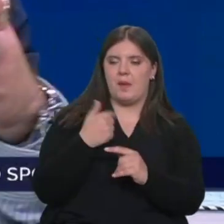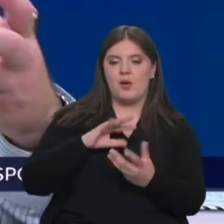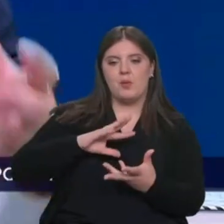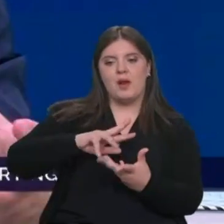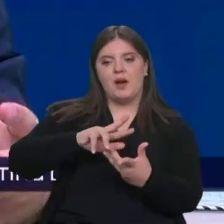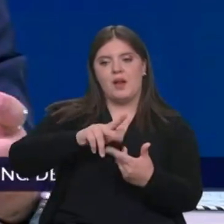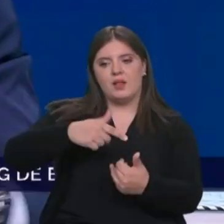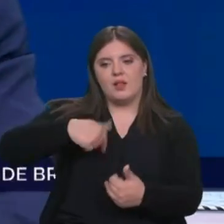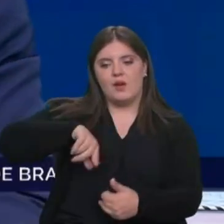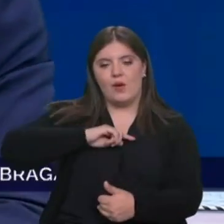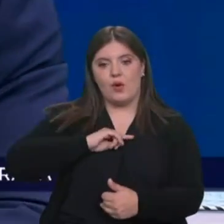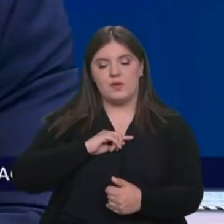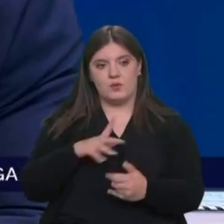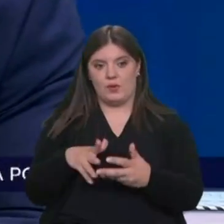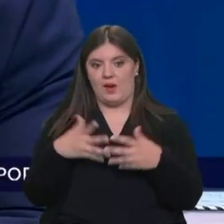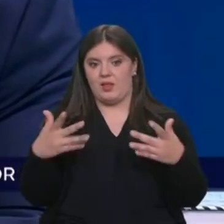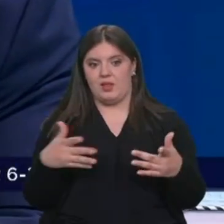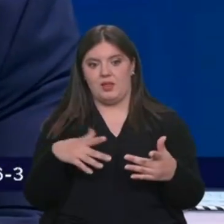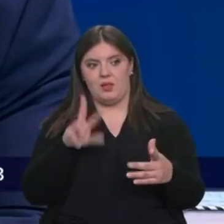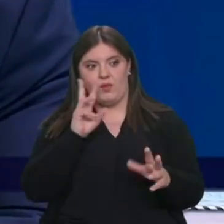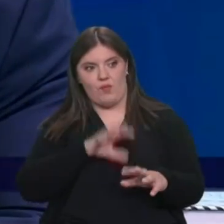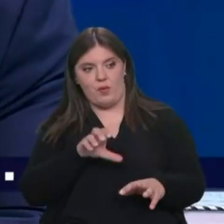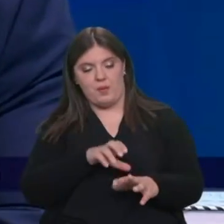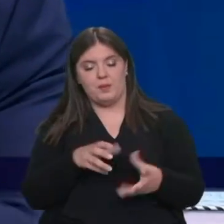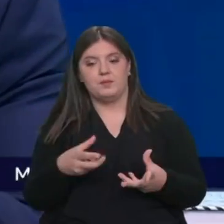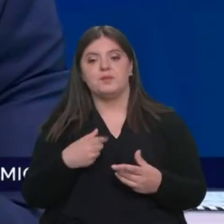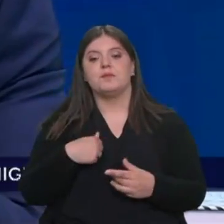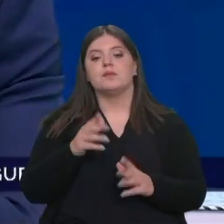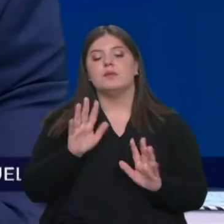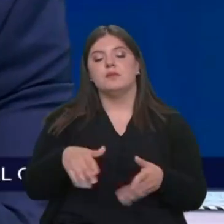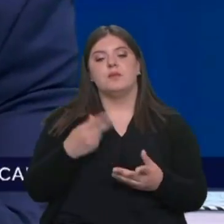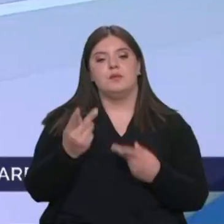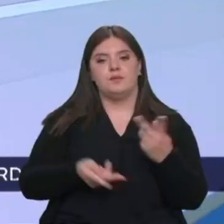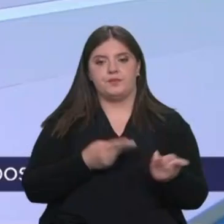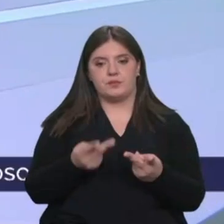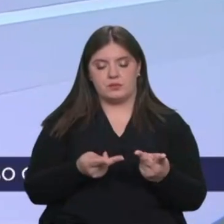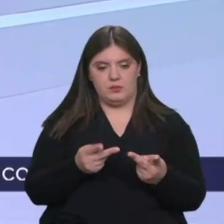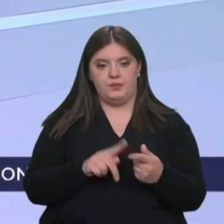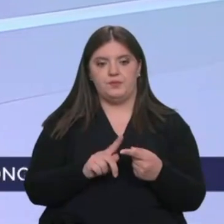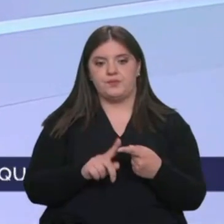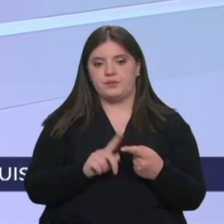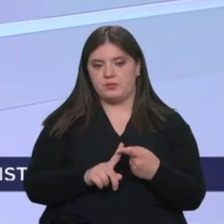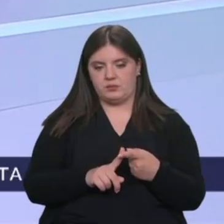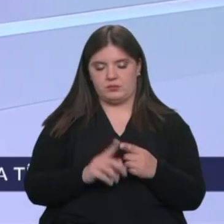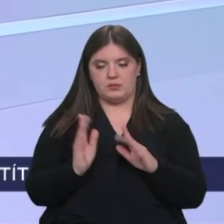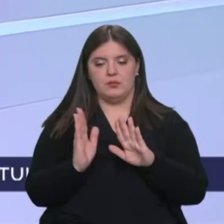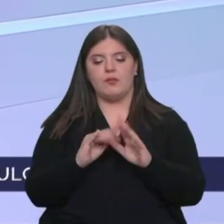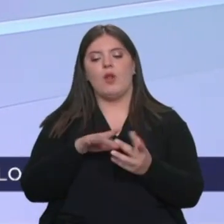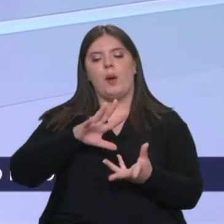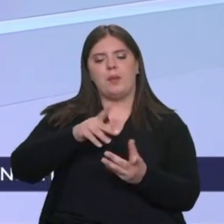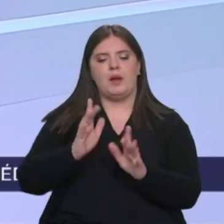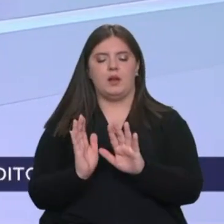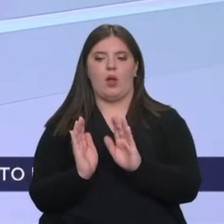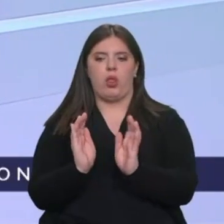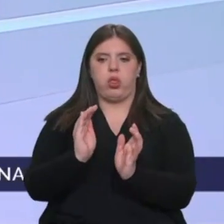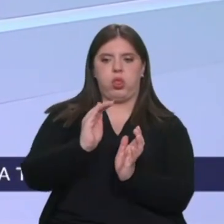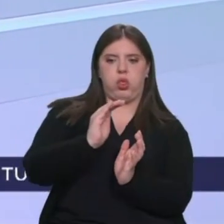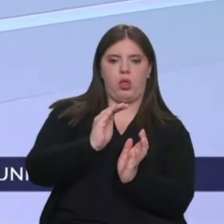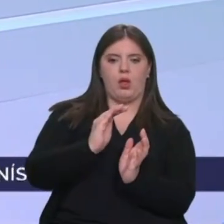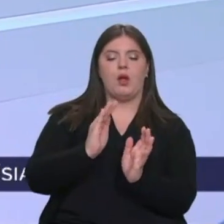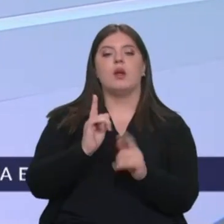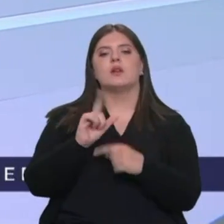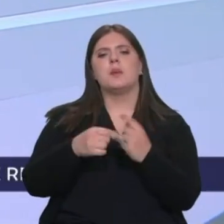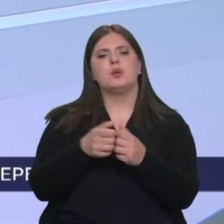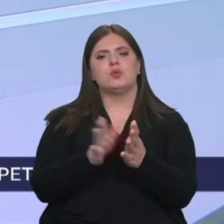grande escala, temos que analisar não só, obviamente, a inclinação do nosso planeta, todas essas questões que nós